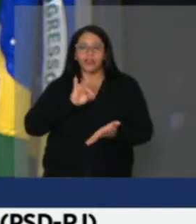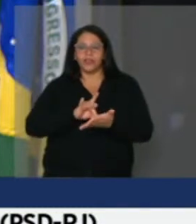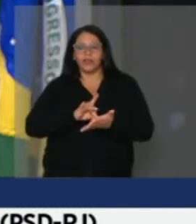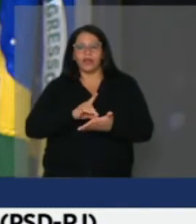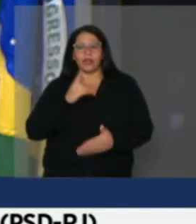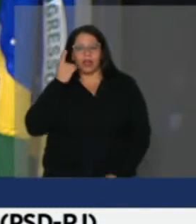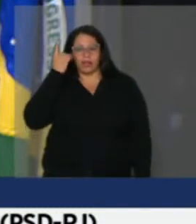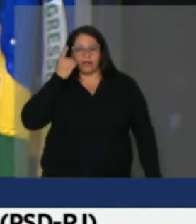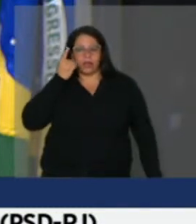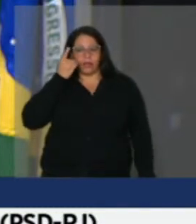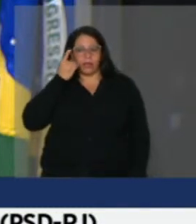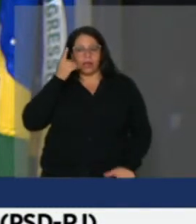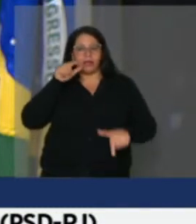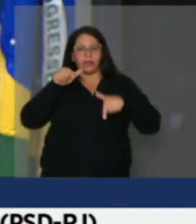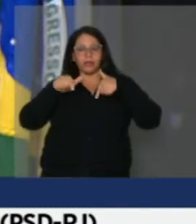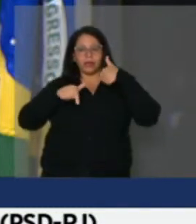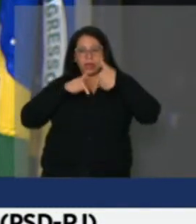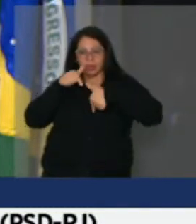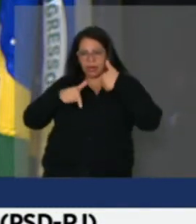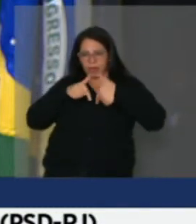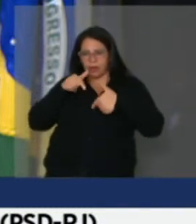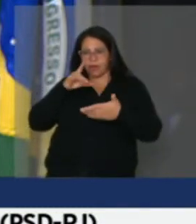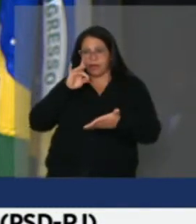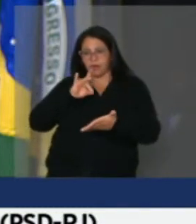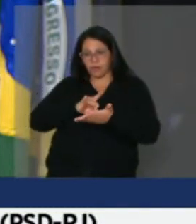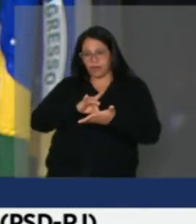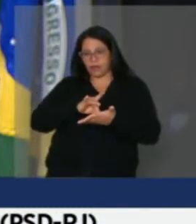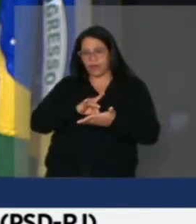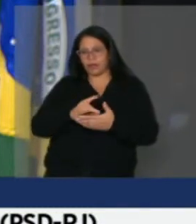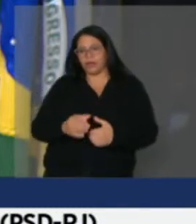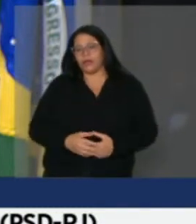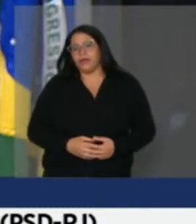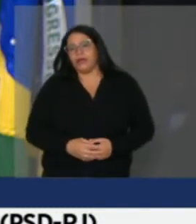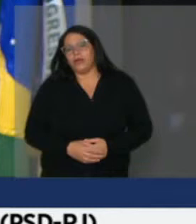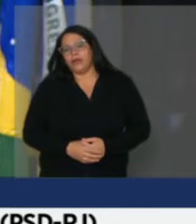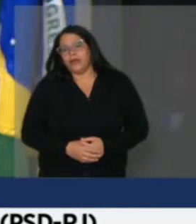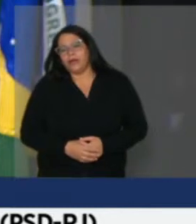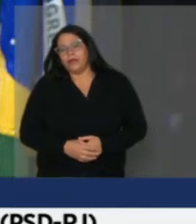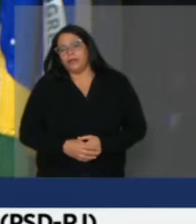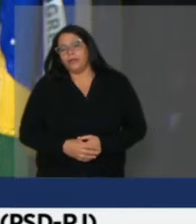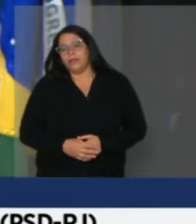exercia o mandato parlamentar da deputada Flor de Lis.